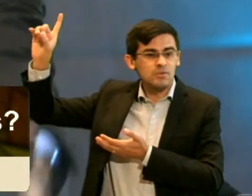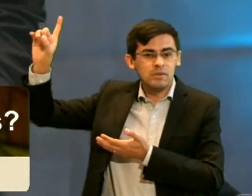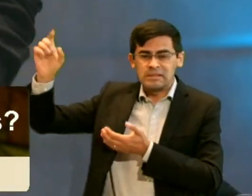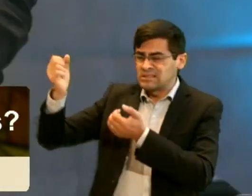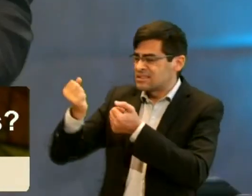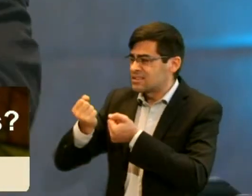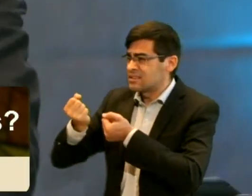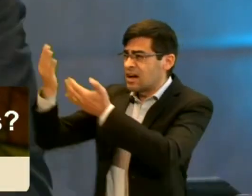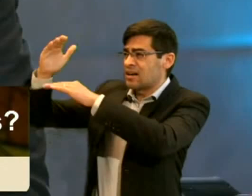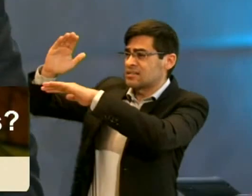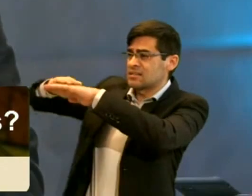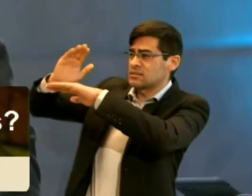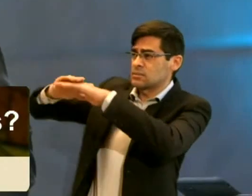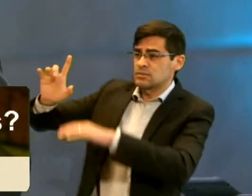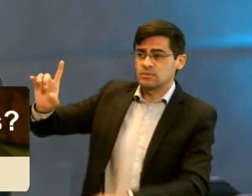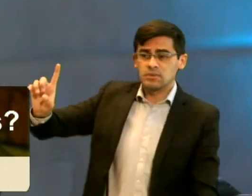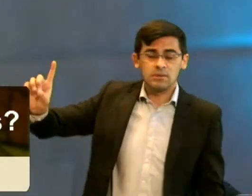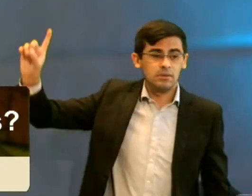Entrega.